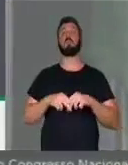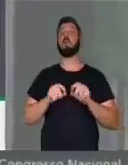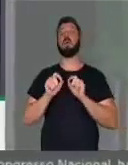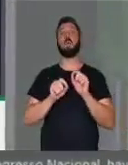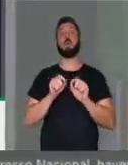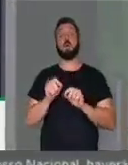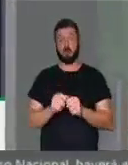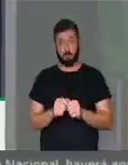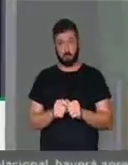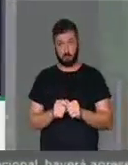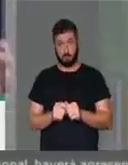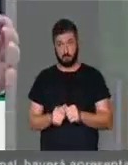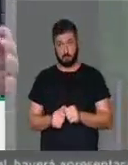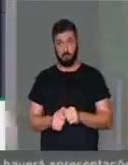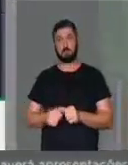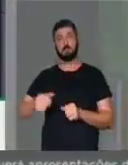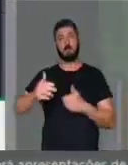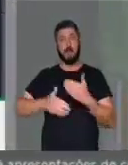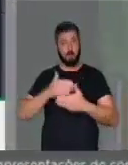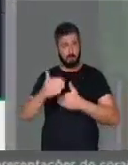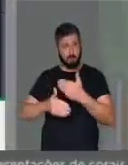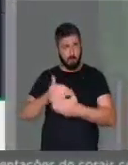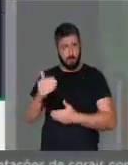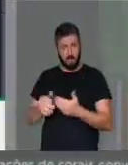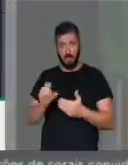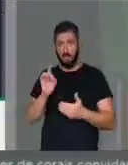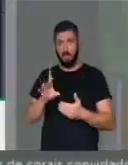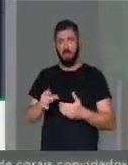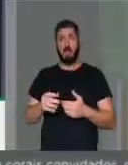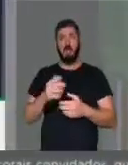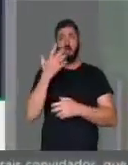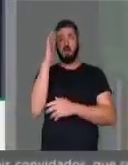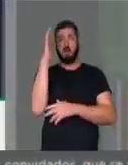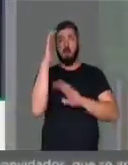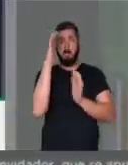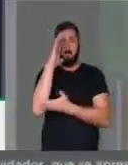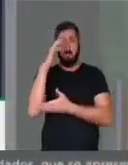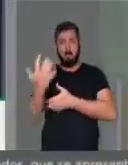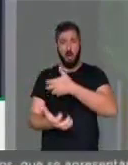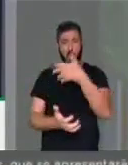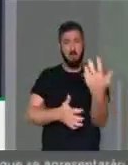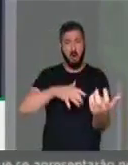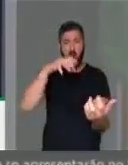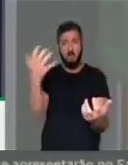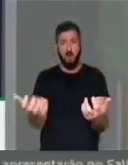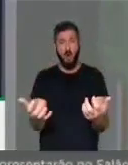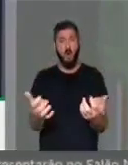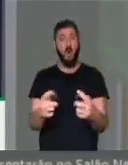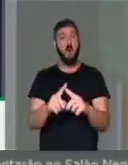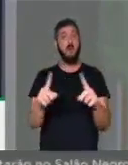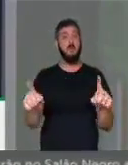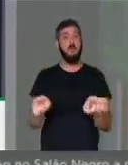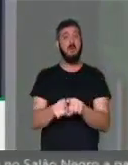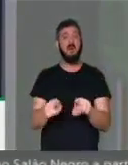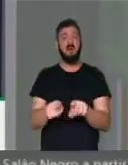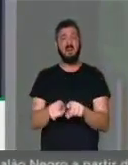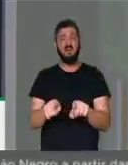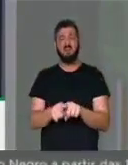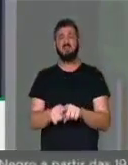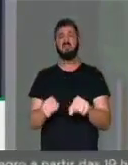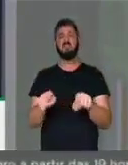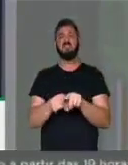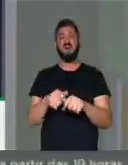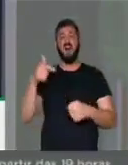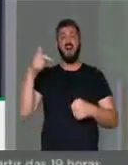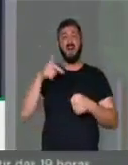não apenas ao contínuo avanço do desmatamento, mas também pelo crescimento do